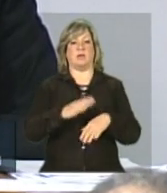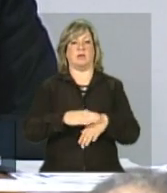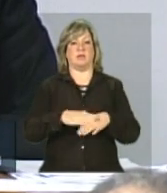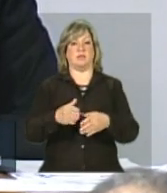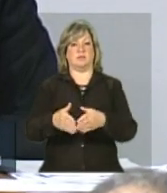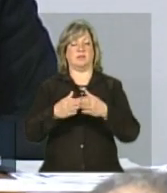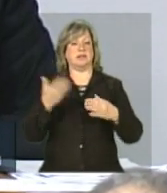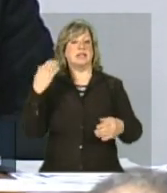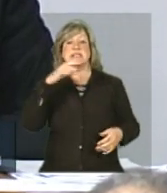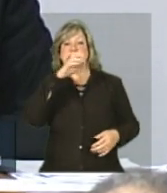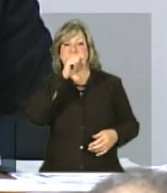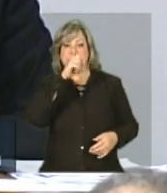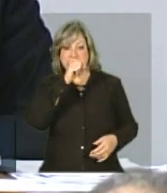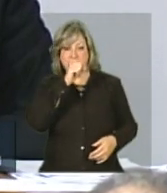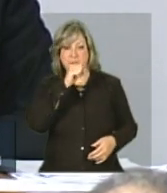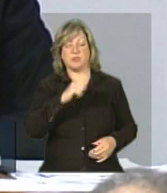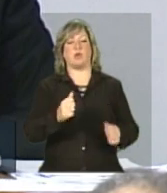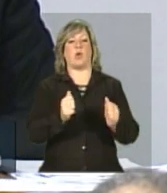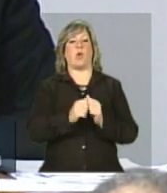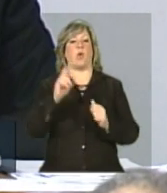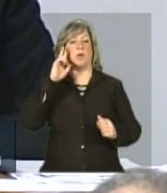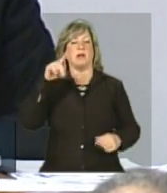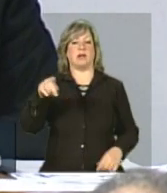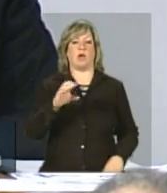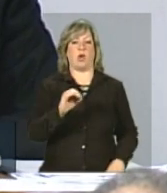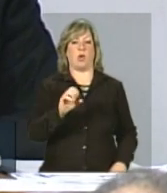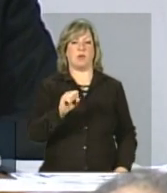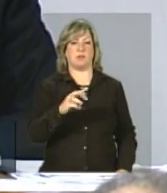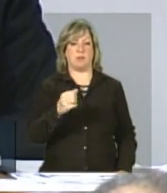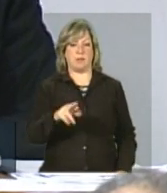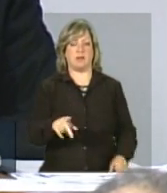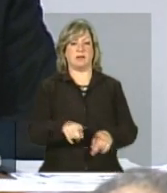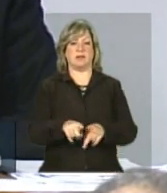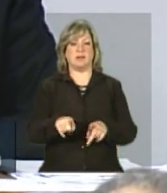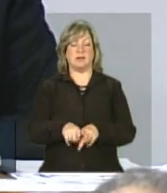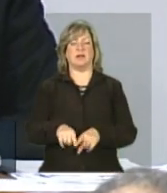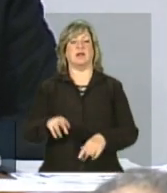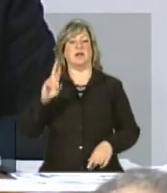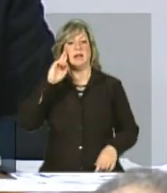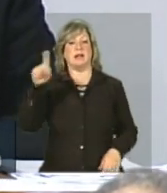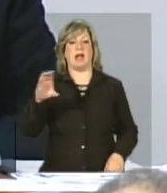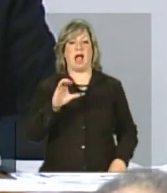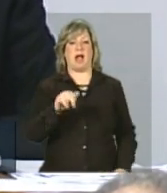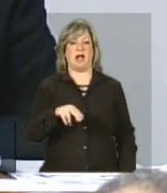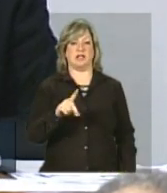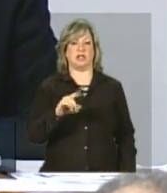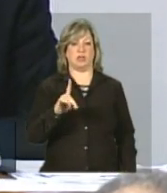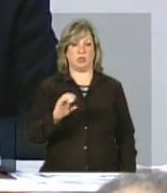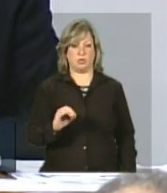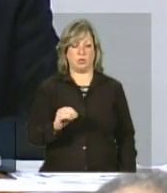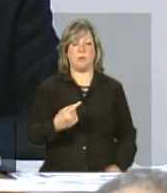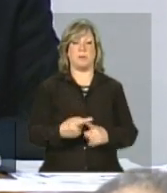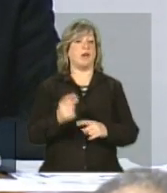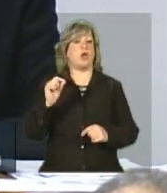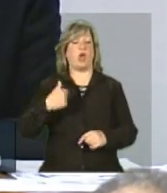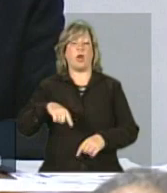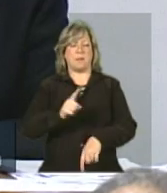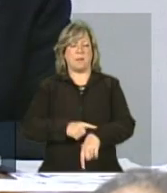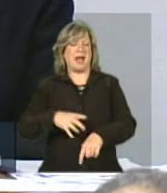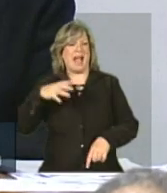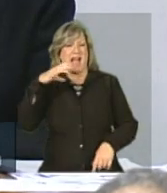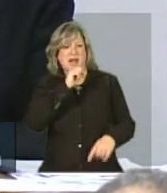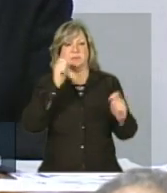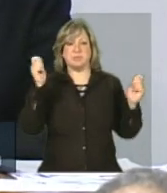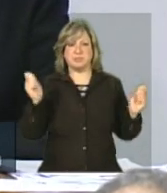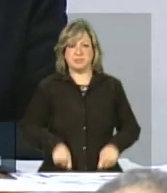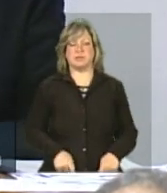já no sábado, através do líder Osmar Júnior e do líder Cândido Vacareza, para que nós, no prazo mais breve possível, pudéssemos